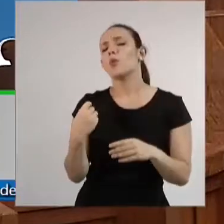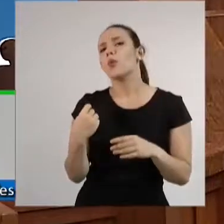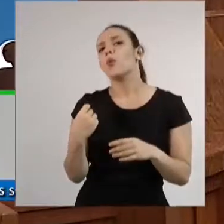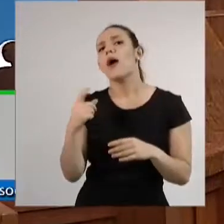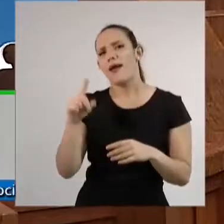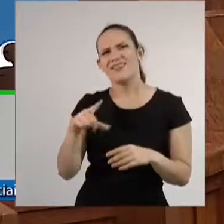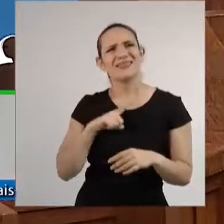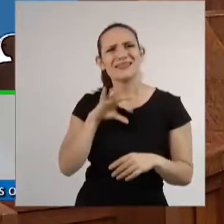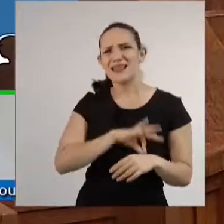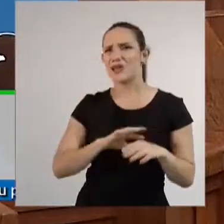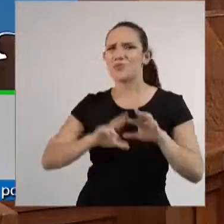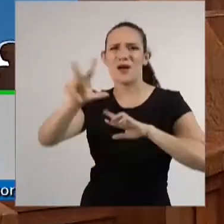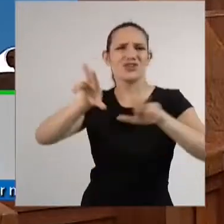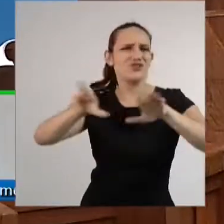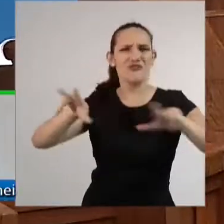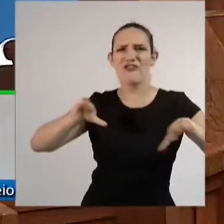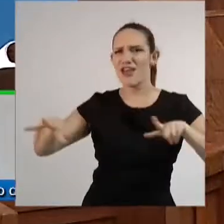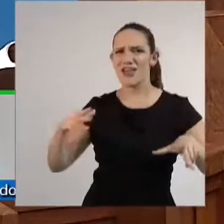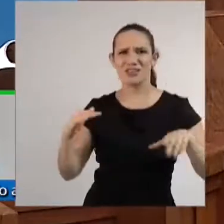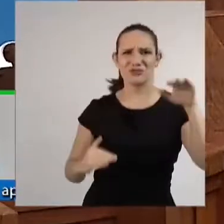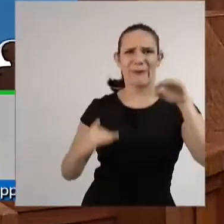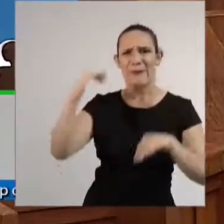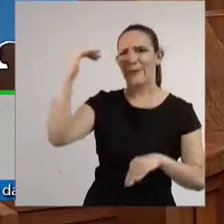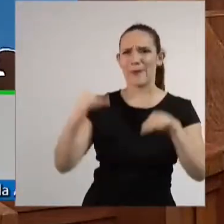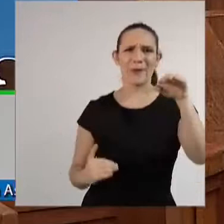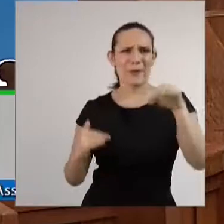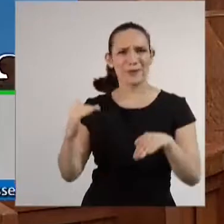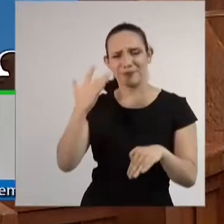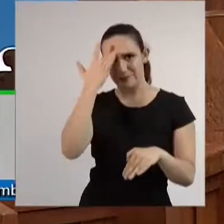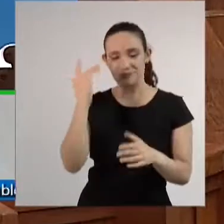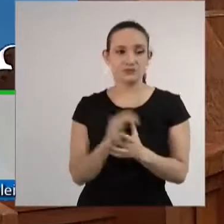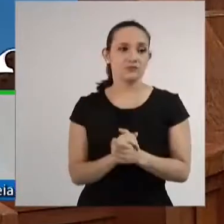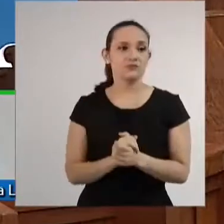ricos da população se apropriavam de